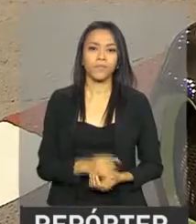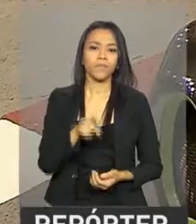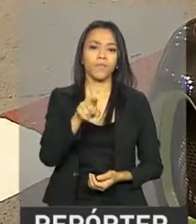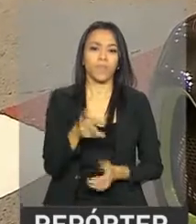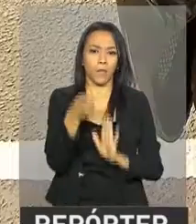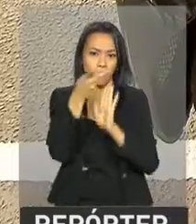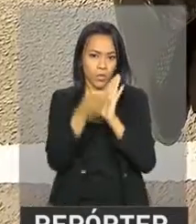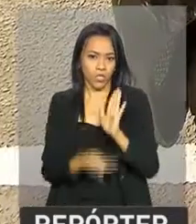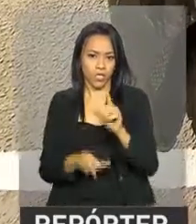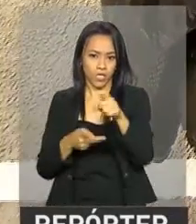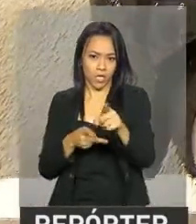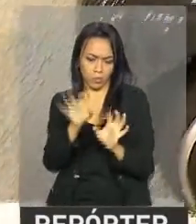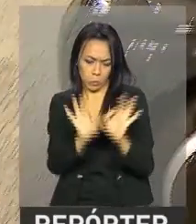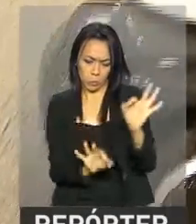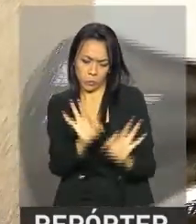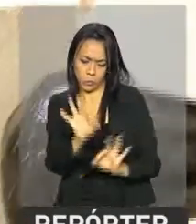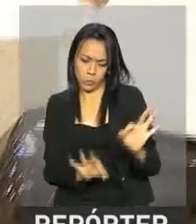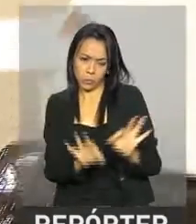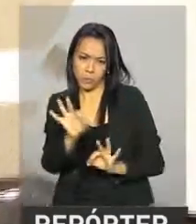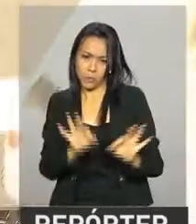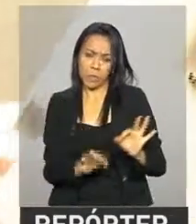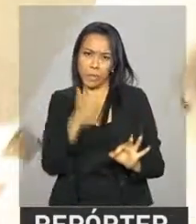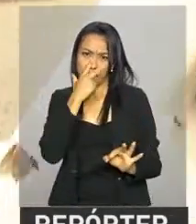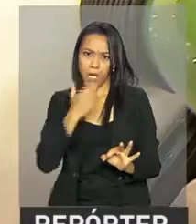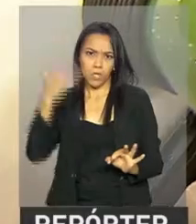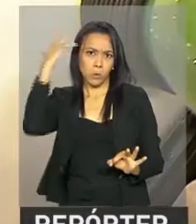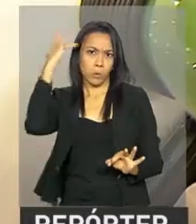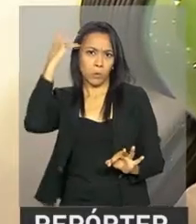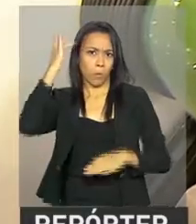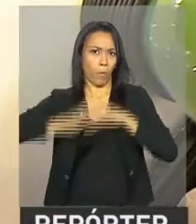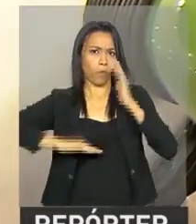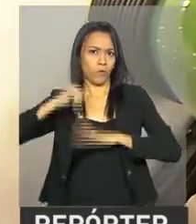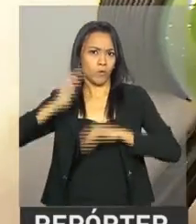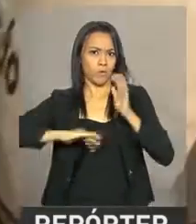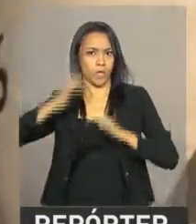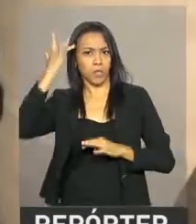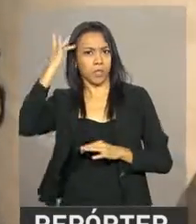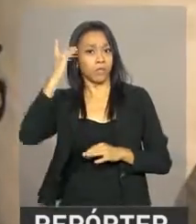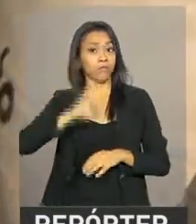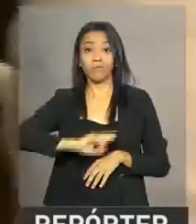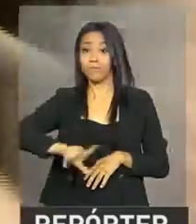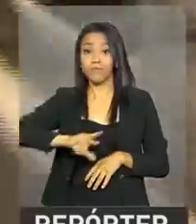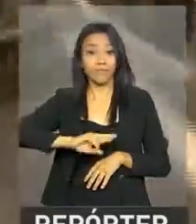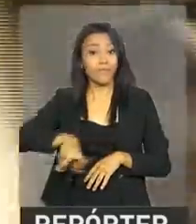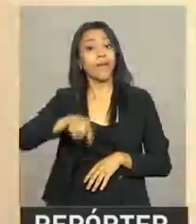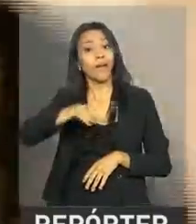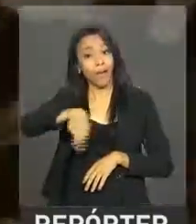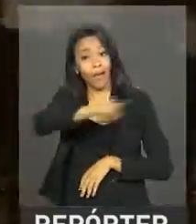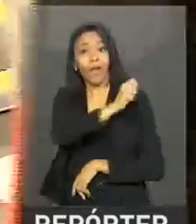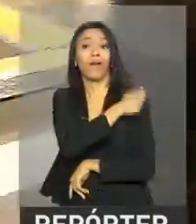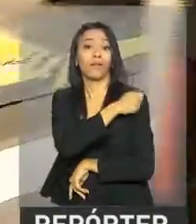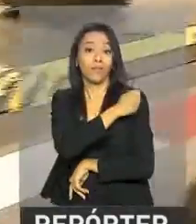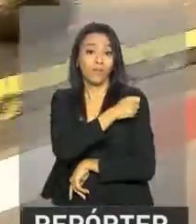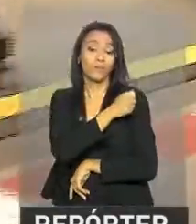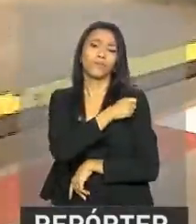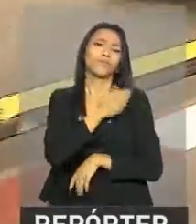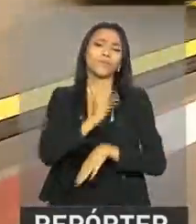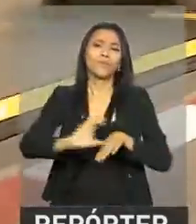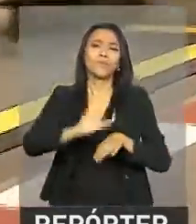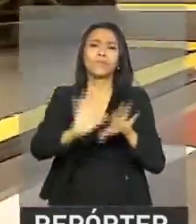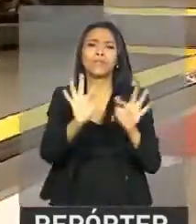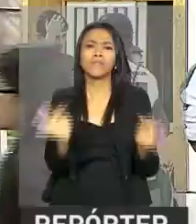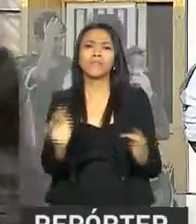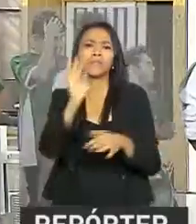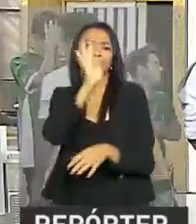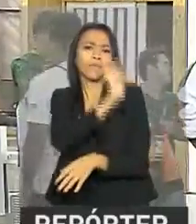Projetos que parecem ser desenvolvidos por engenheiros, mas que são de autoria de estudantes de cursos técnicos e profissionais